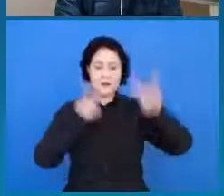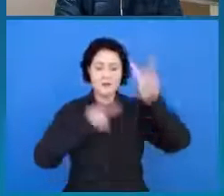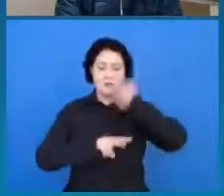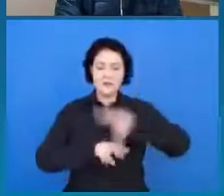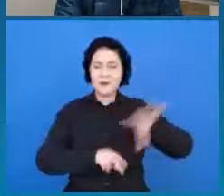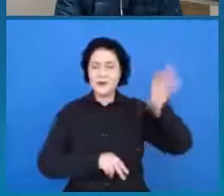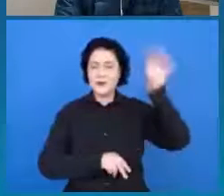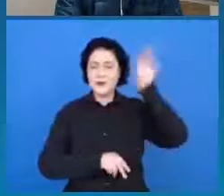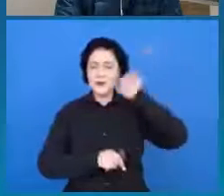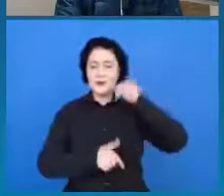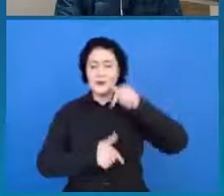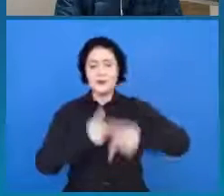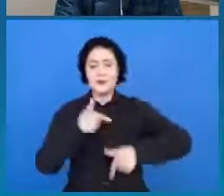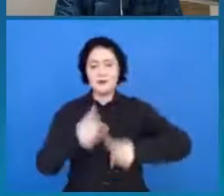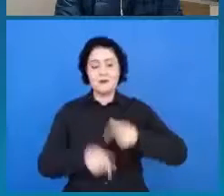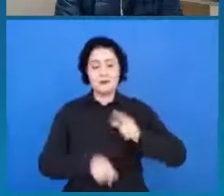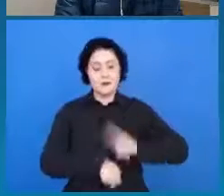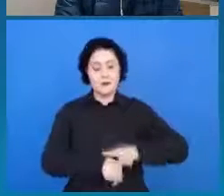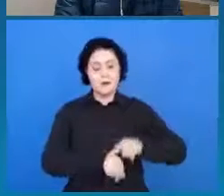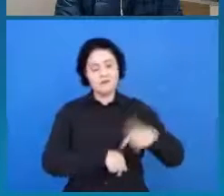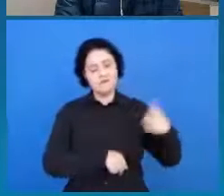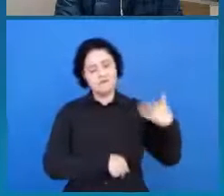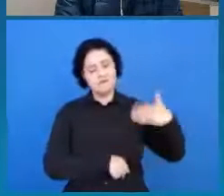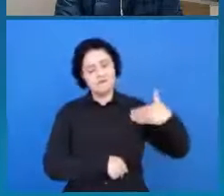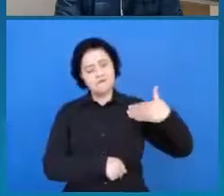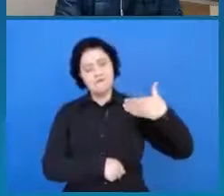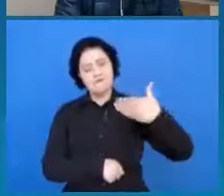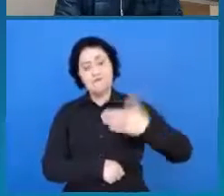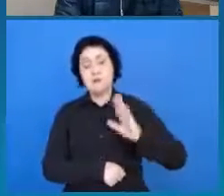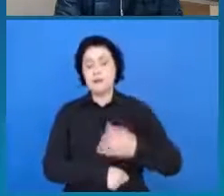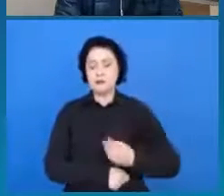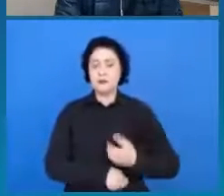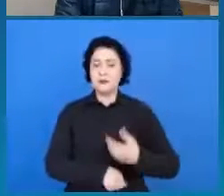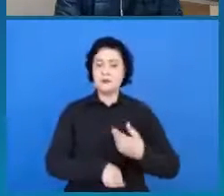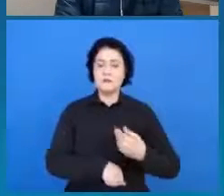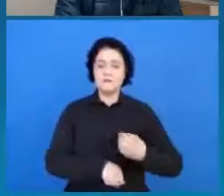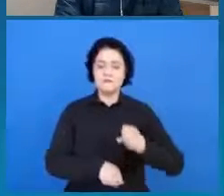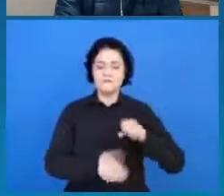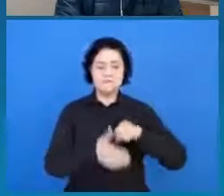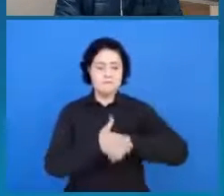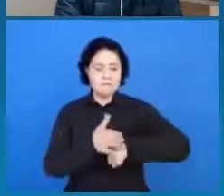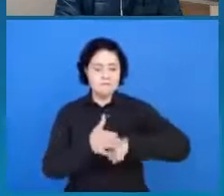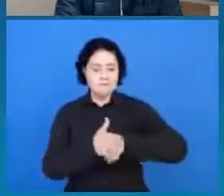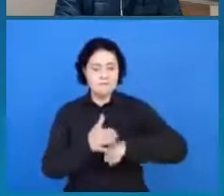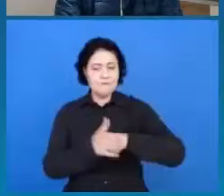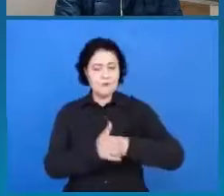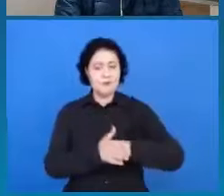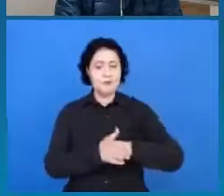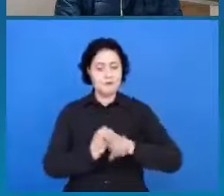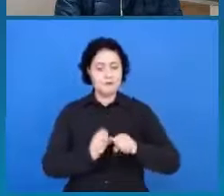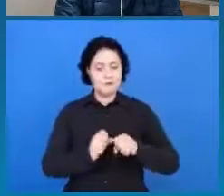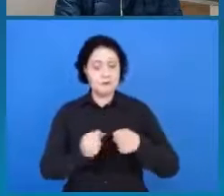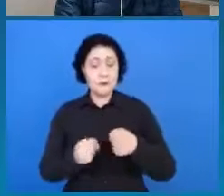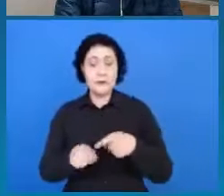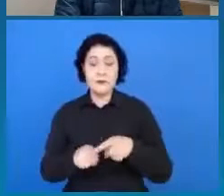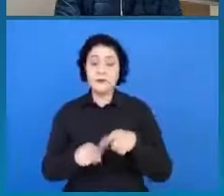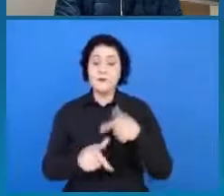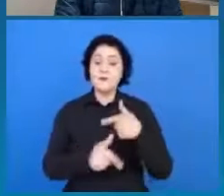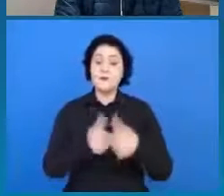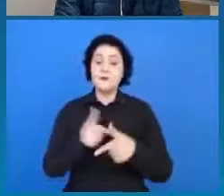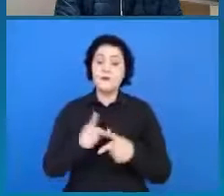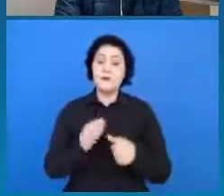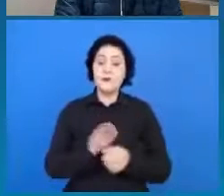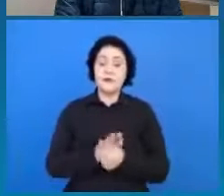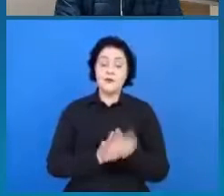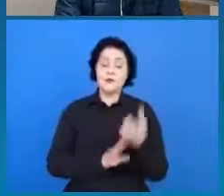um trabalho de muito tempo muito longo que exige bastante dedicação o trabalho que envolve